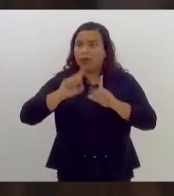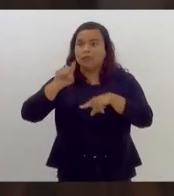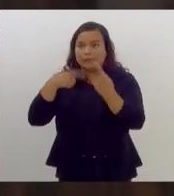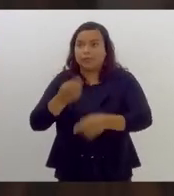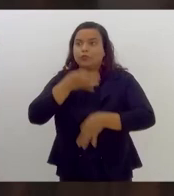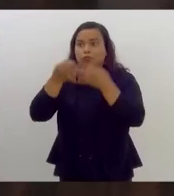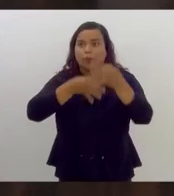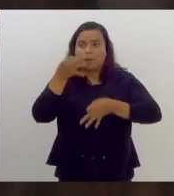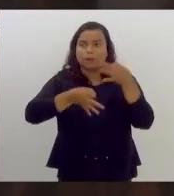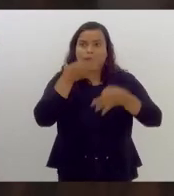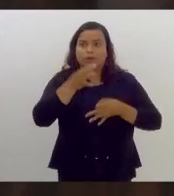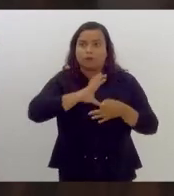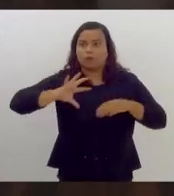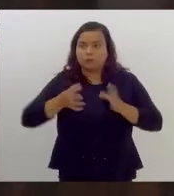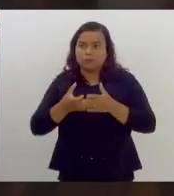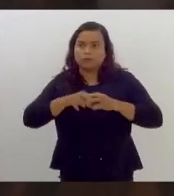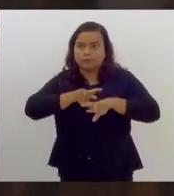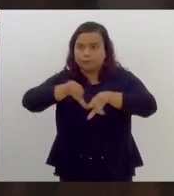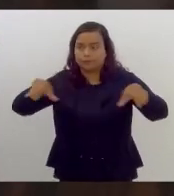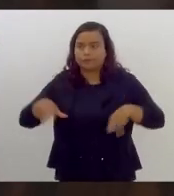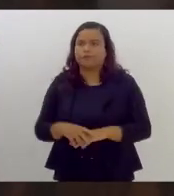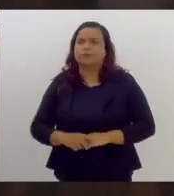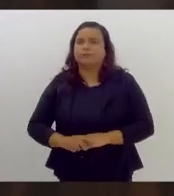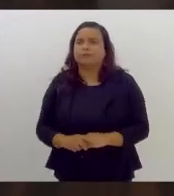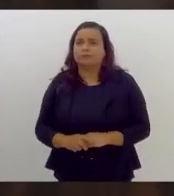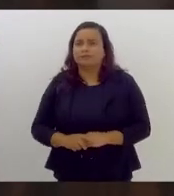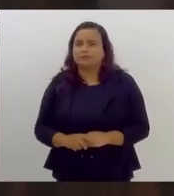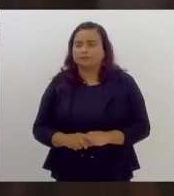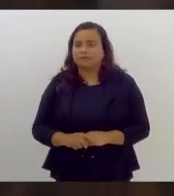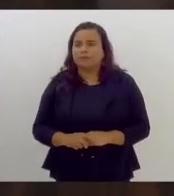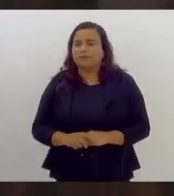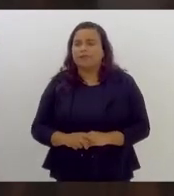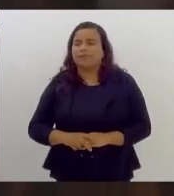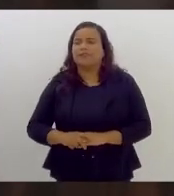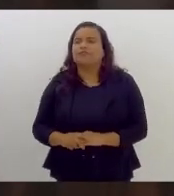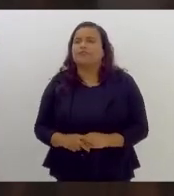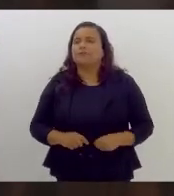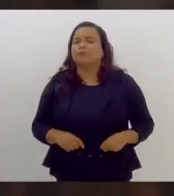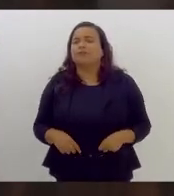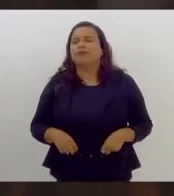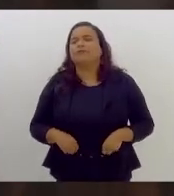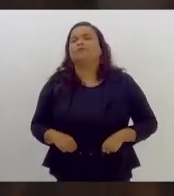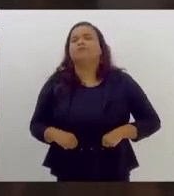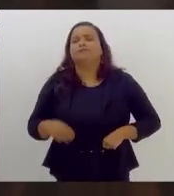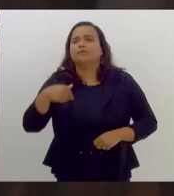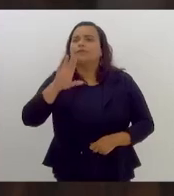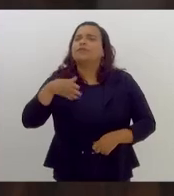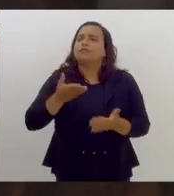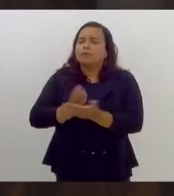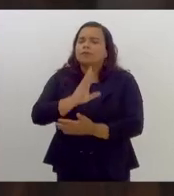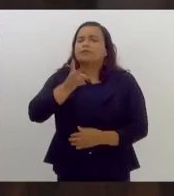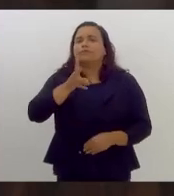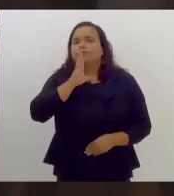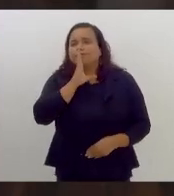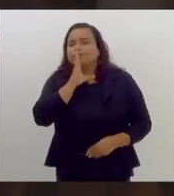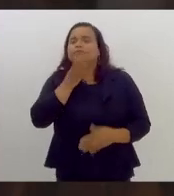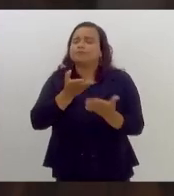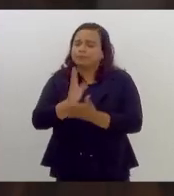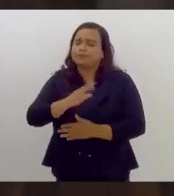os pareceres. Ok? Pode ser dessa forma? Os senhores que aprovam, permaneçam como estão, aprovado.